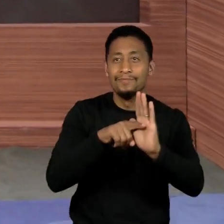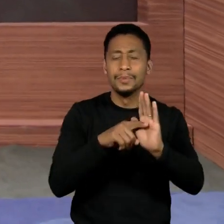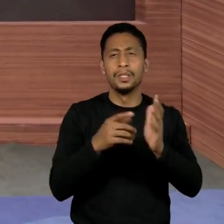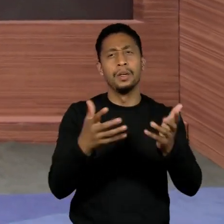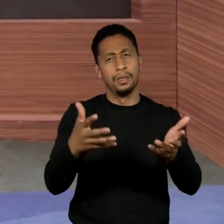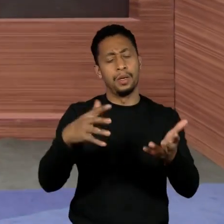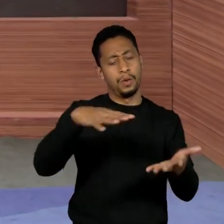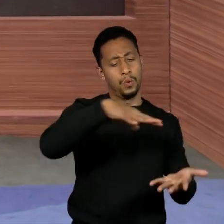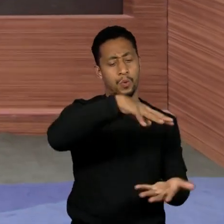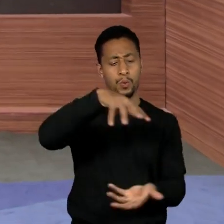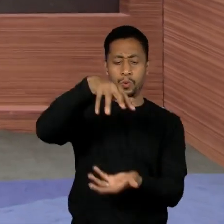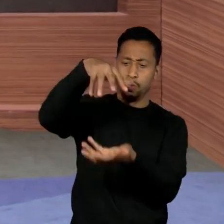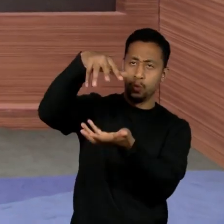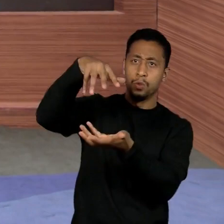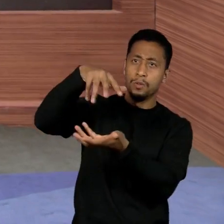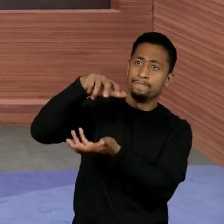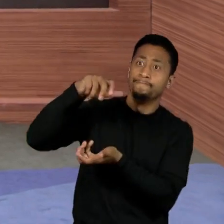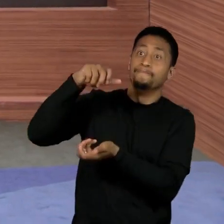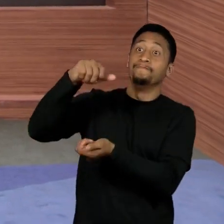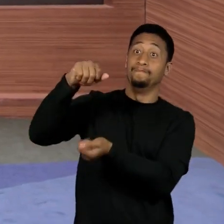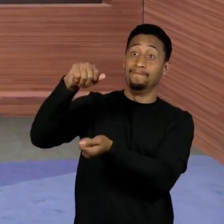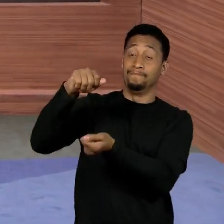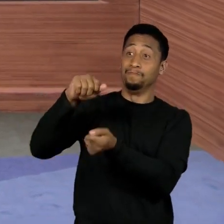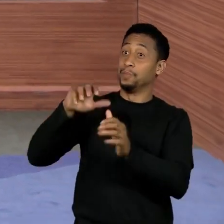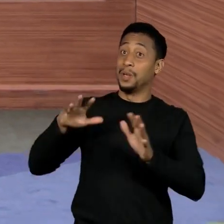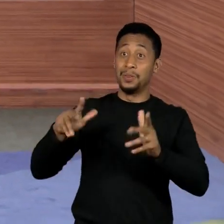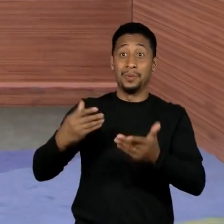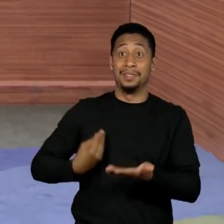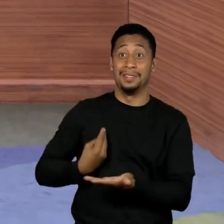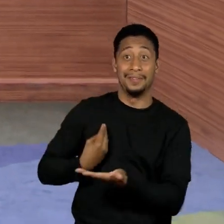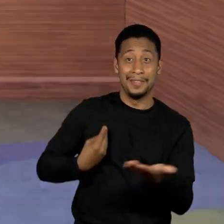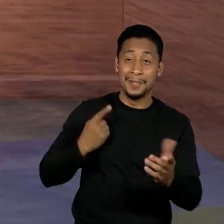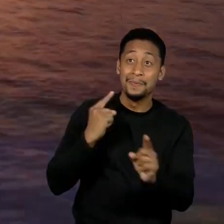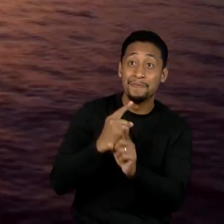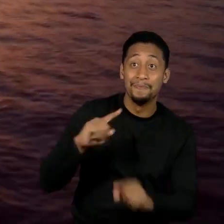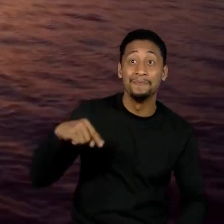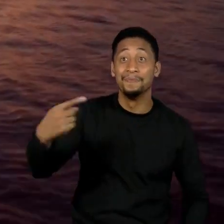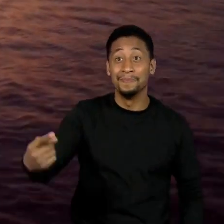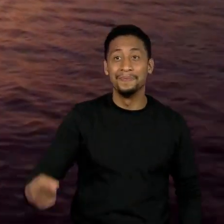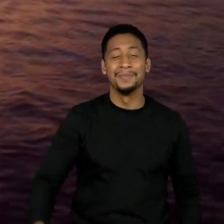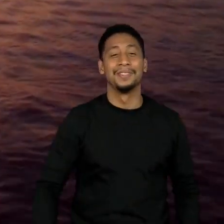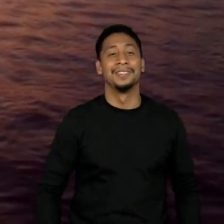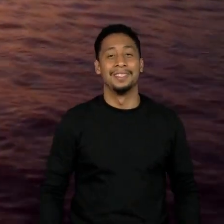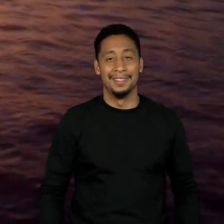por um mundo sustentável para todas as formas de vida. Até lá!